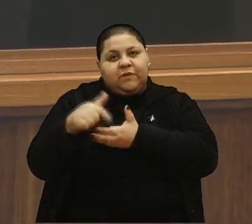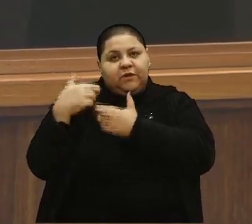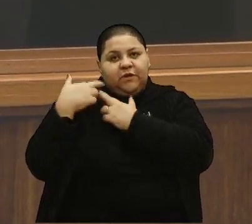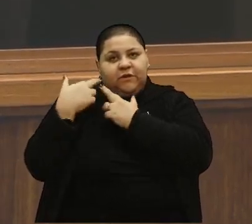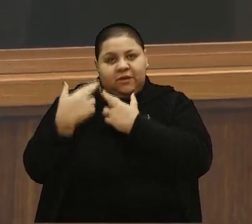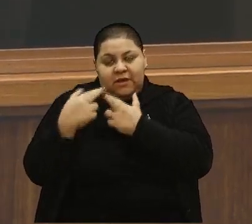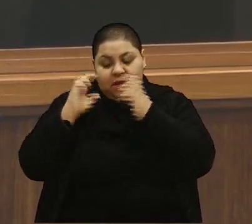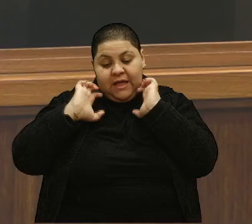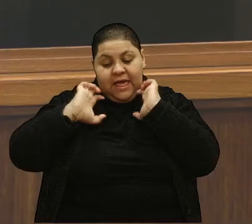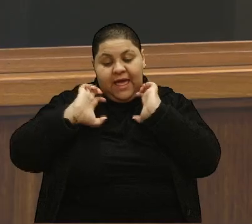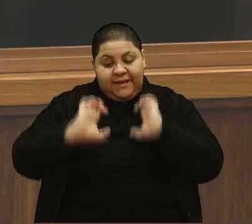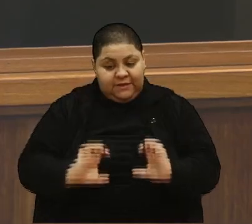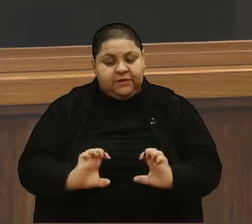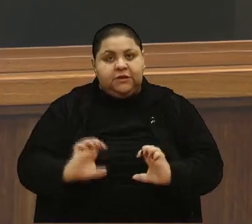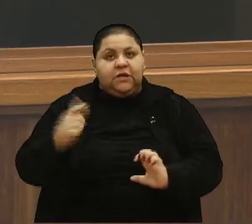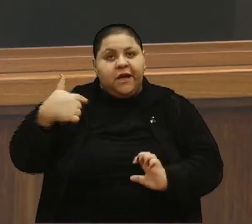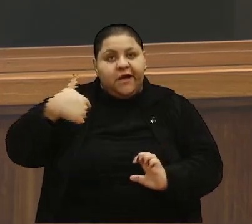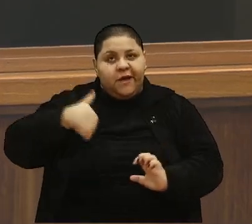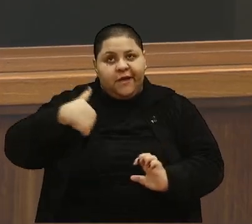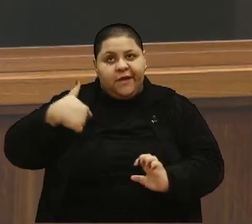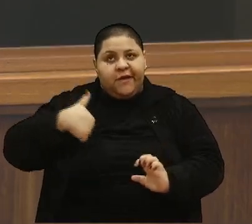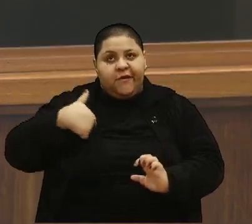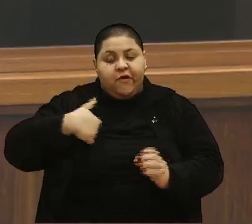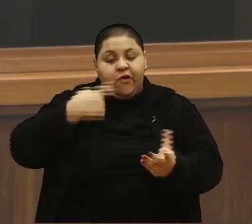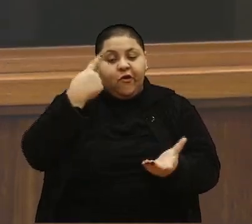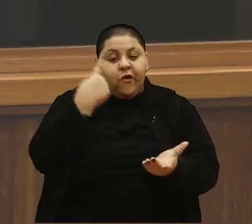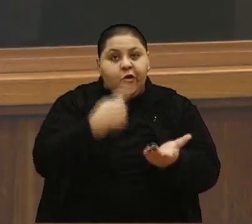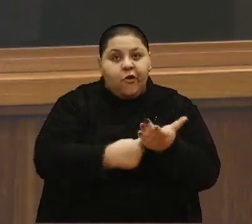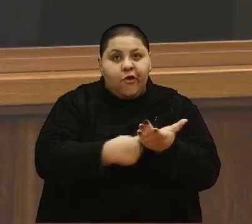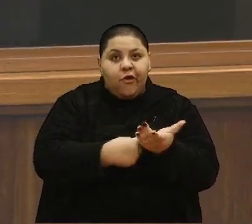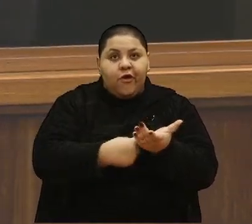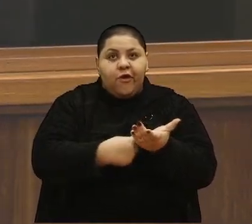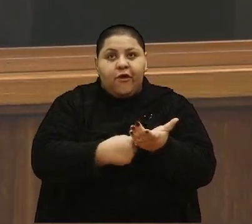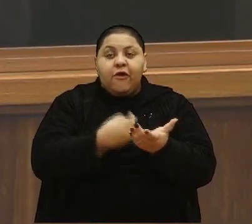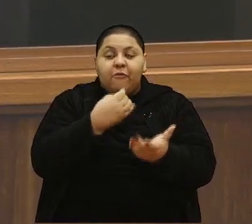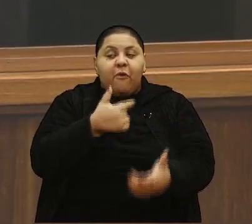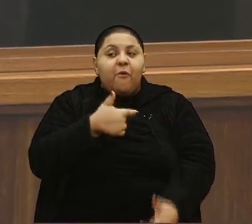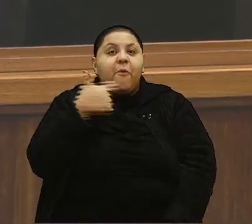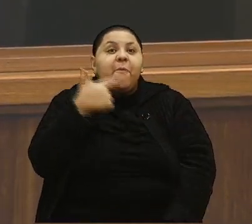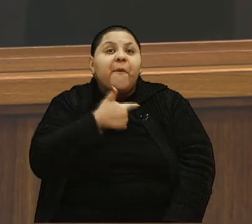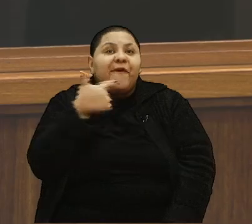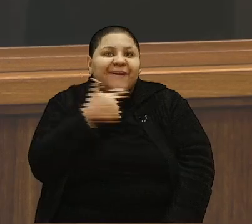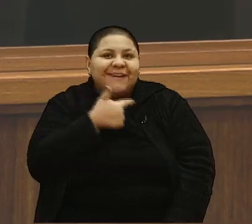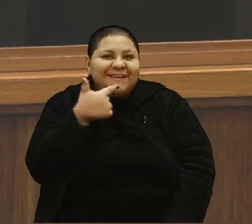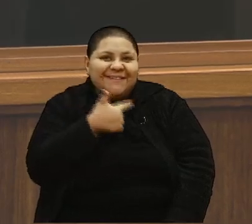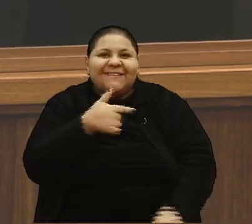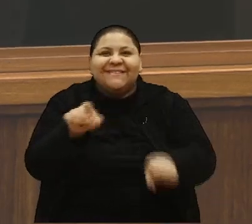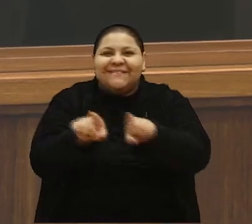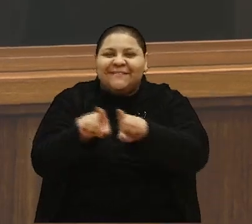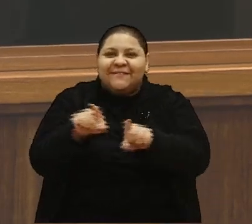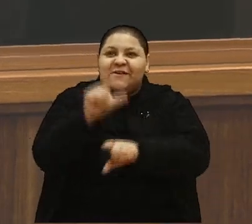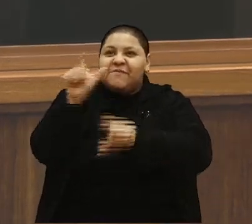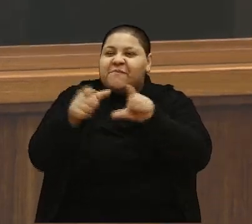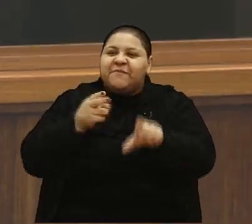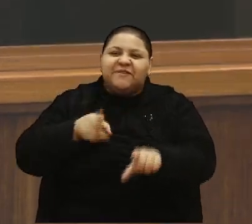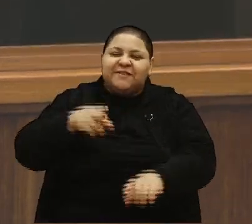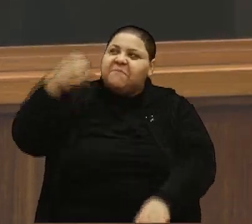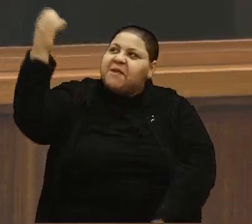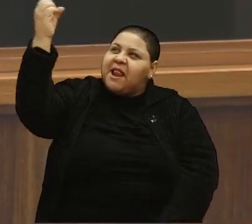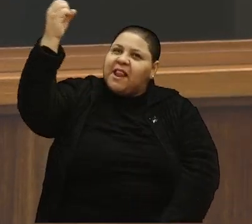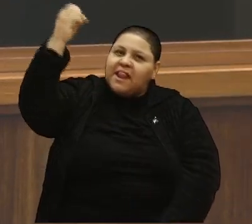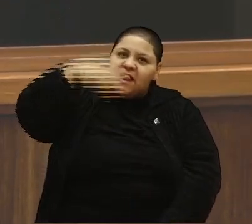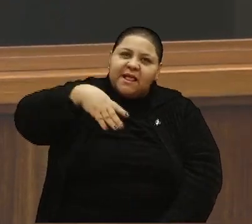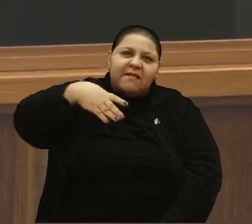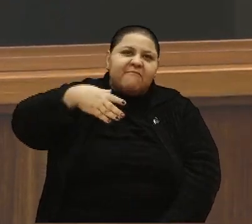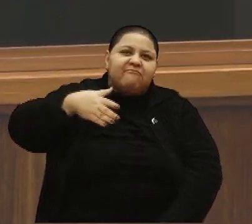responsabilidade, ética, eu diria compromisso e bom humor também, né? Uma pessoa sempre iluminada, sempre